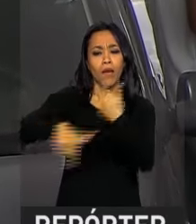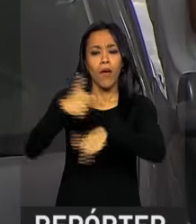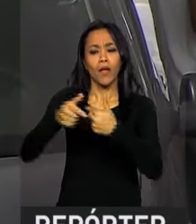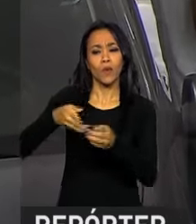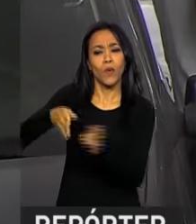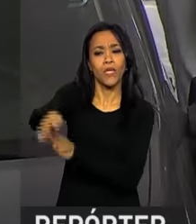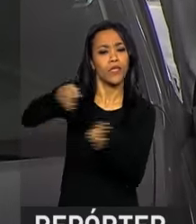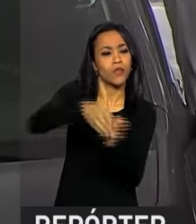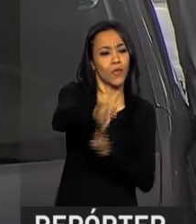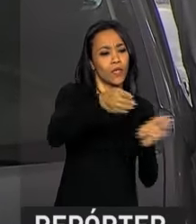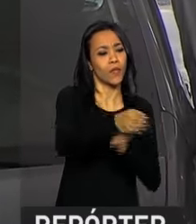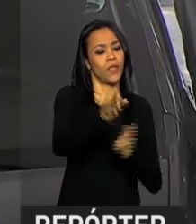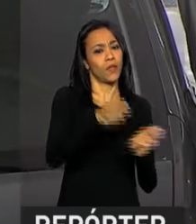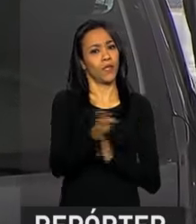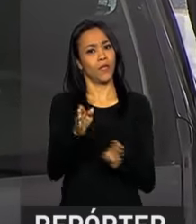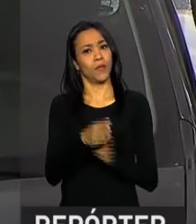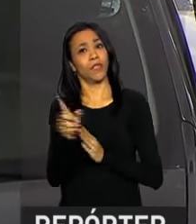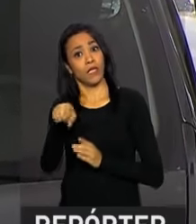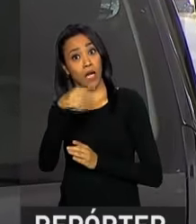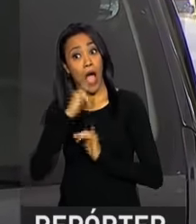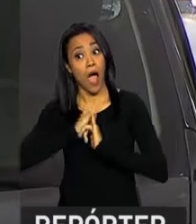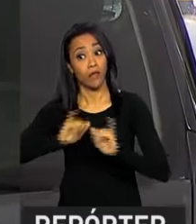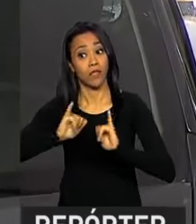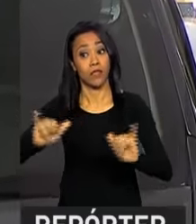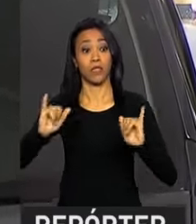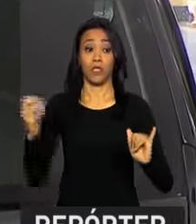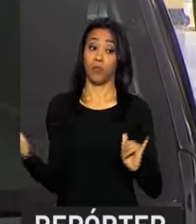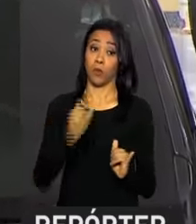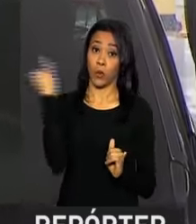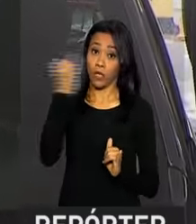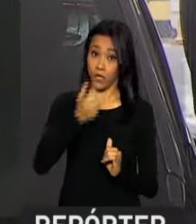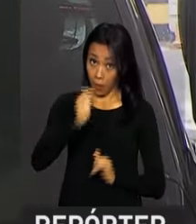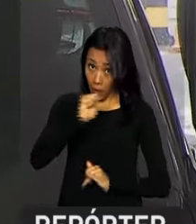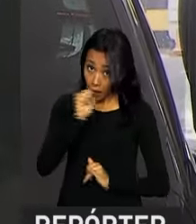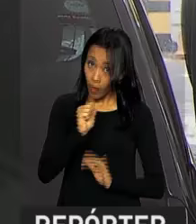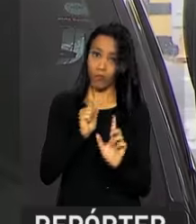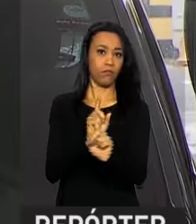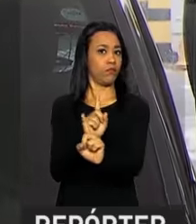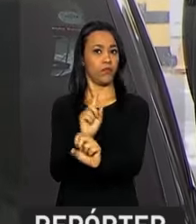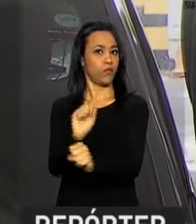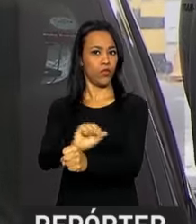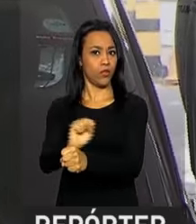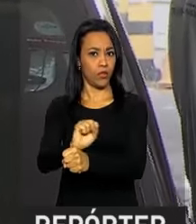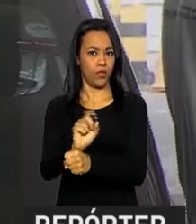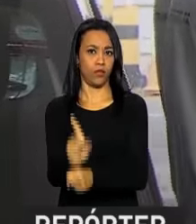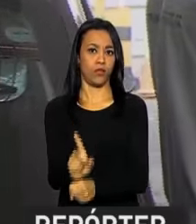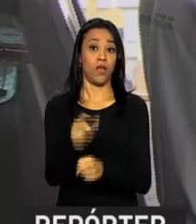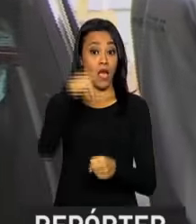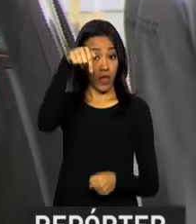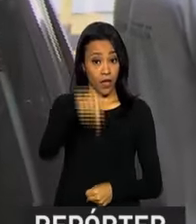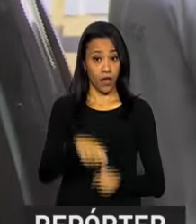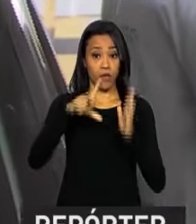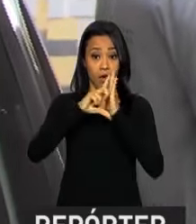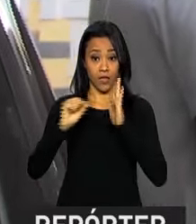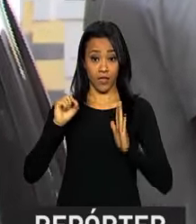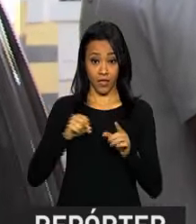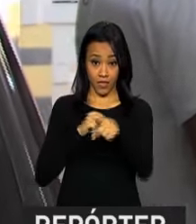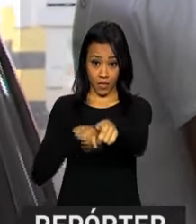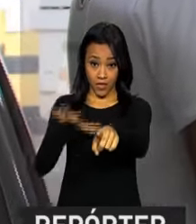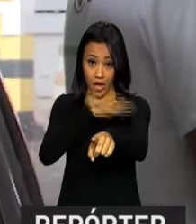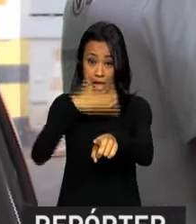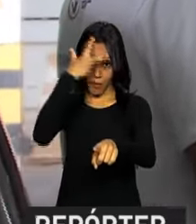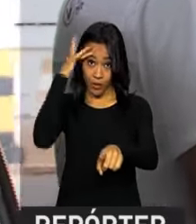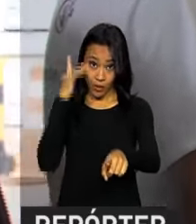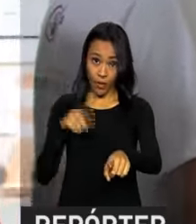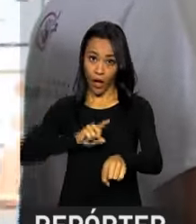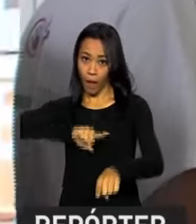para conscientizar os motoristas da importância de não dirigir depois de beber. Nessa blitz educativa aqui em Brasília, até o